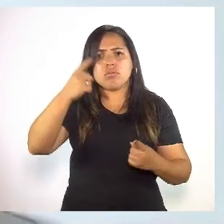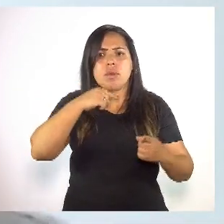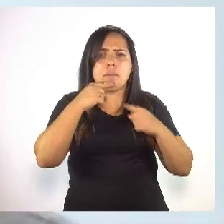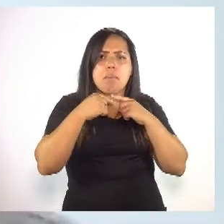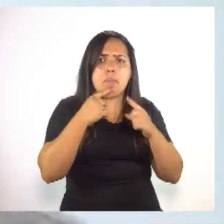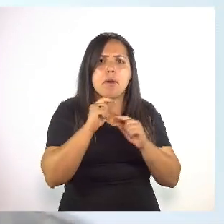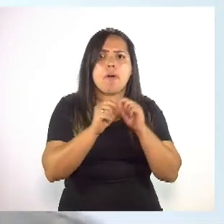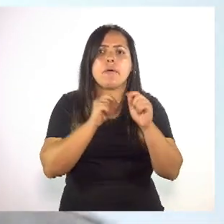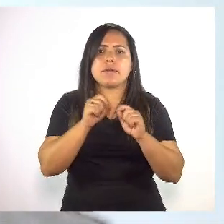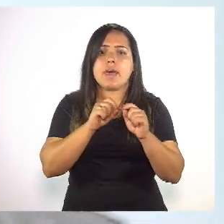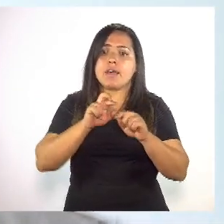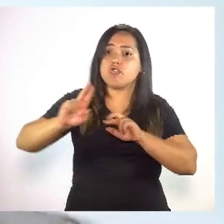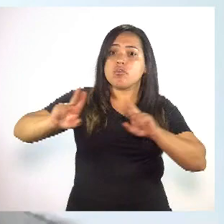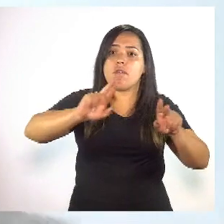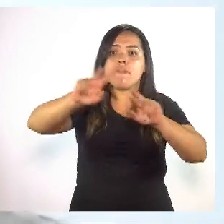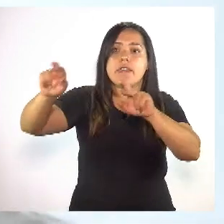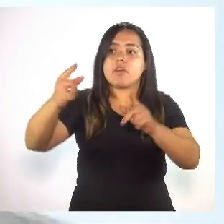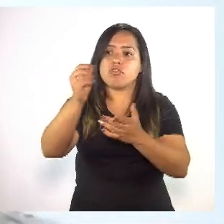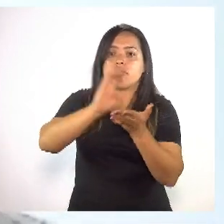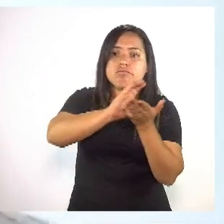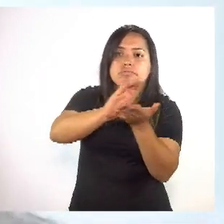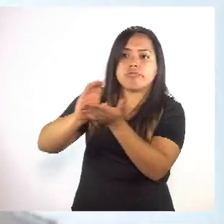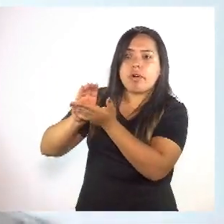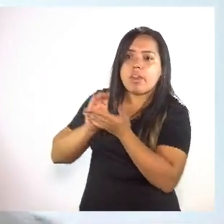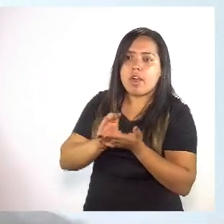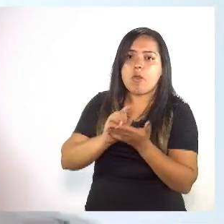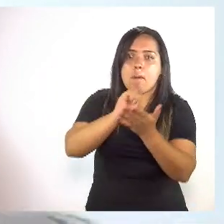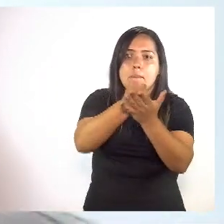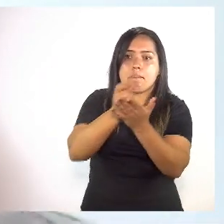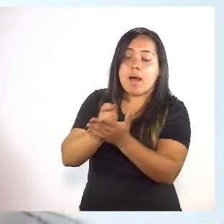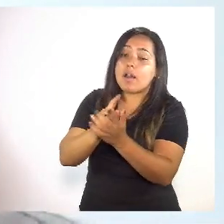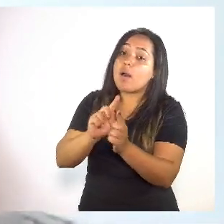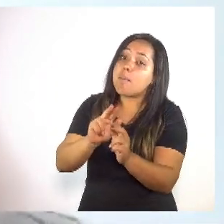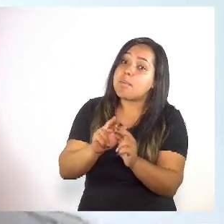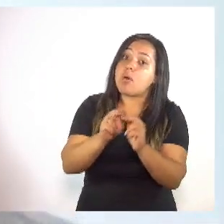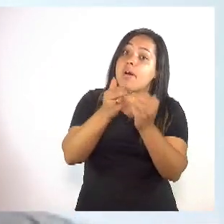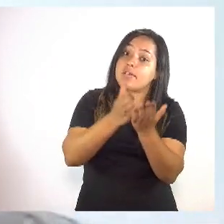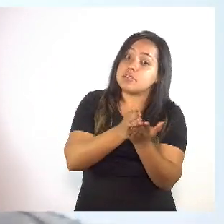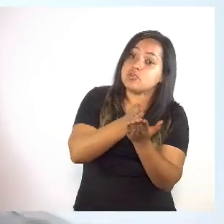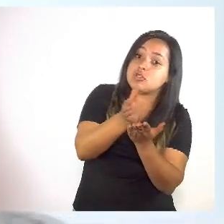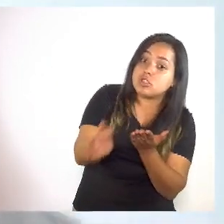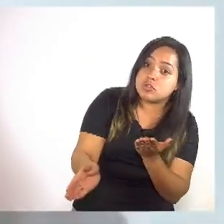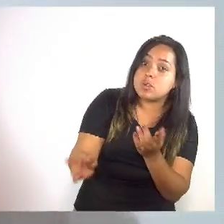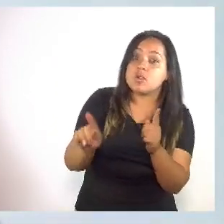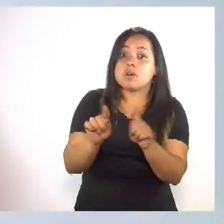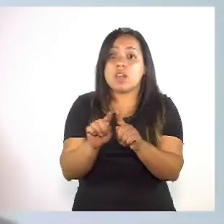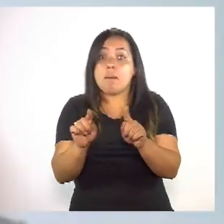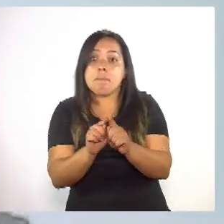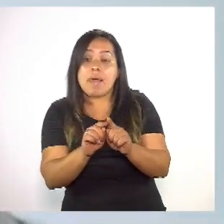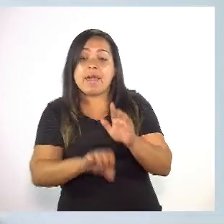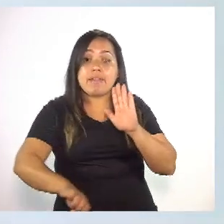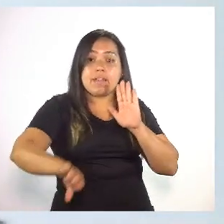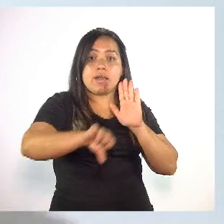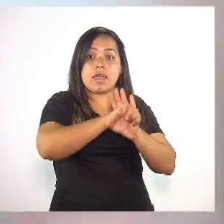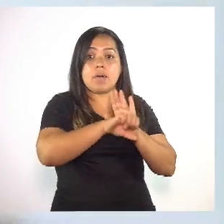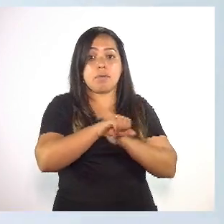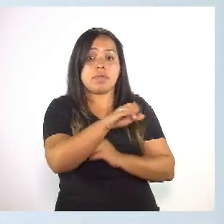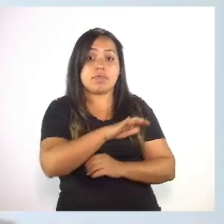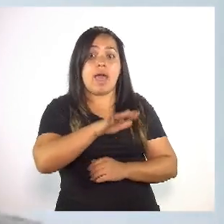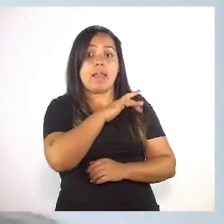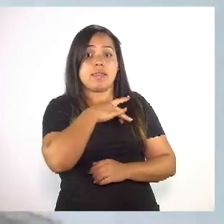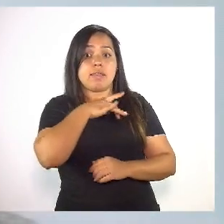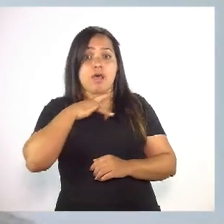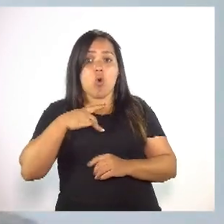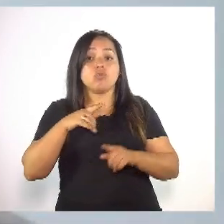nessas diferentes instâncias que investigam os desvios e crimes cometidos na gestão da saúde. E na educação